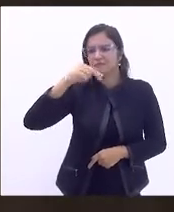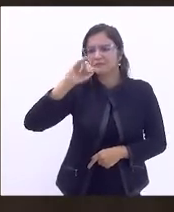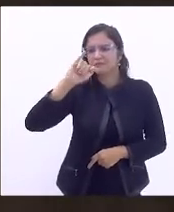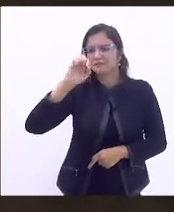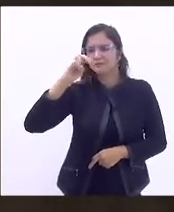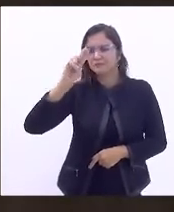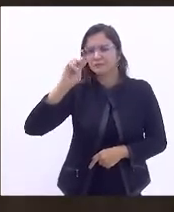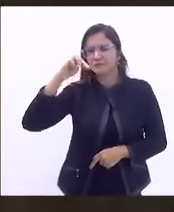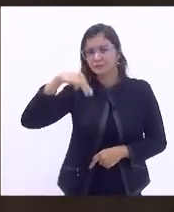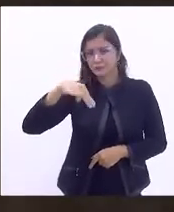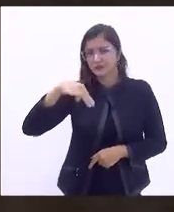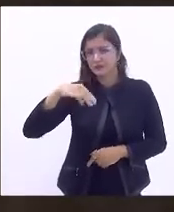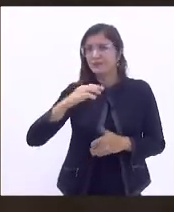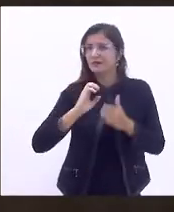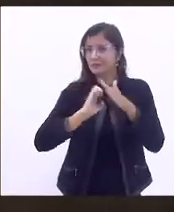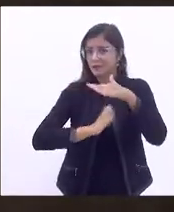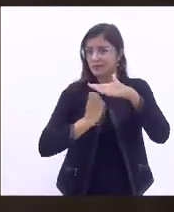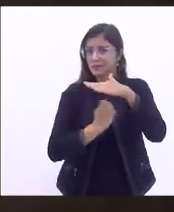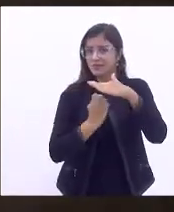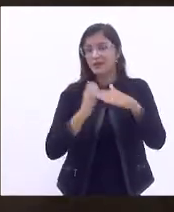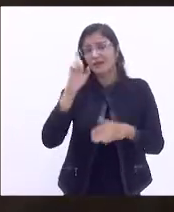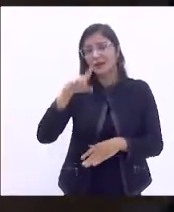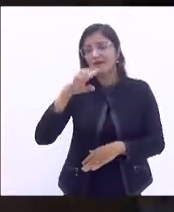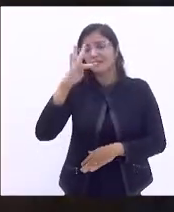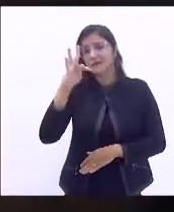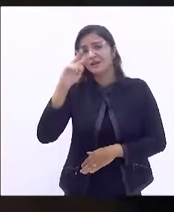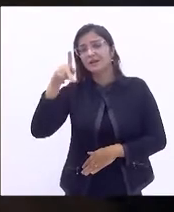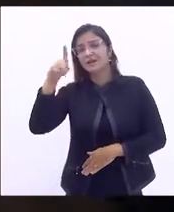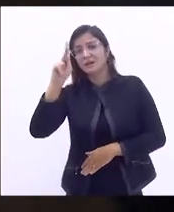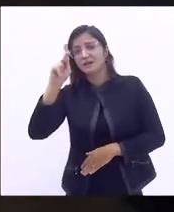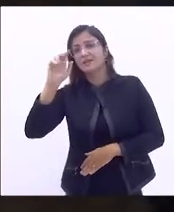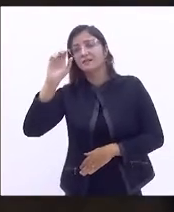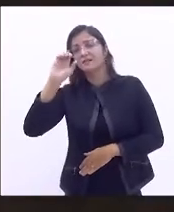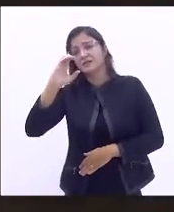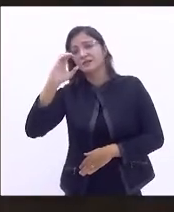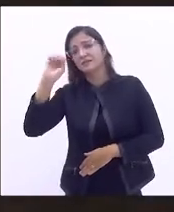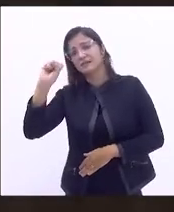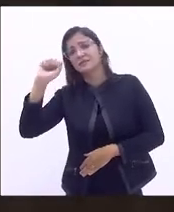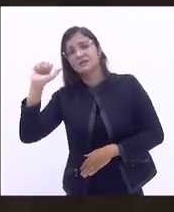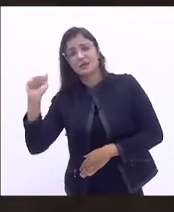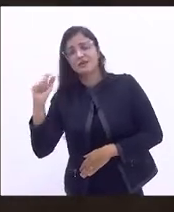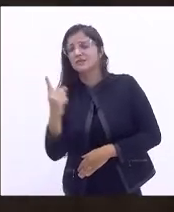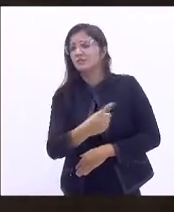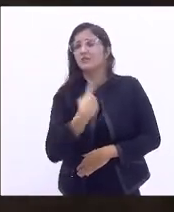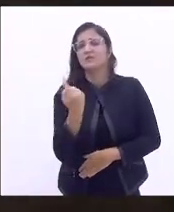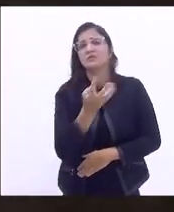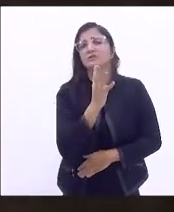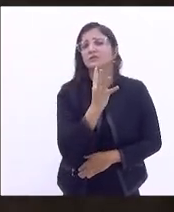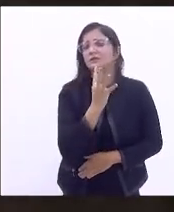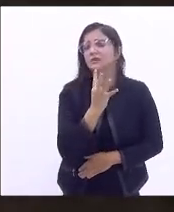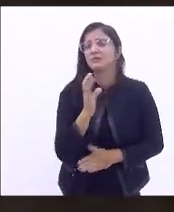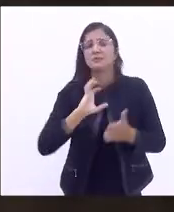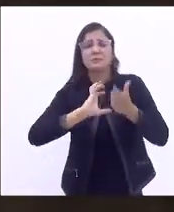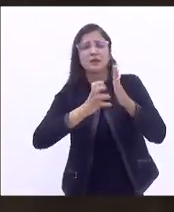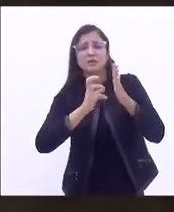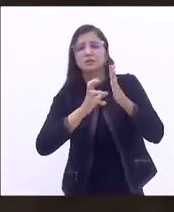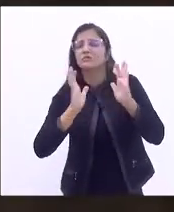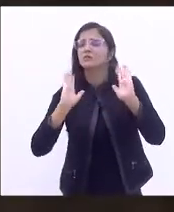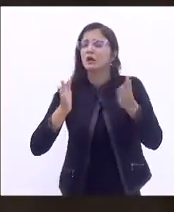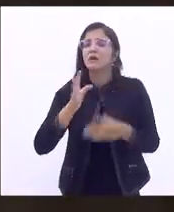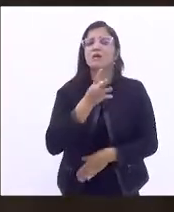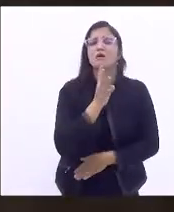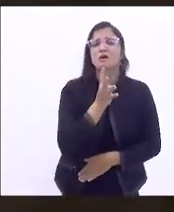a TKCSA, né? Empresa que nós conhecemos, essa casa. O nosso partido teve um